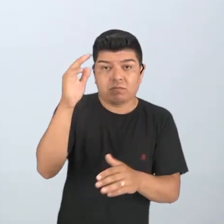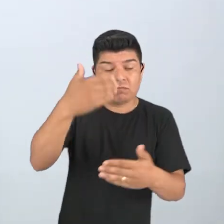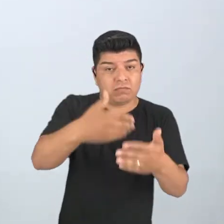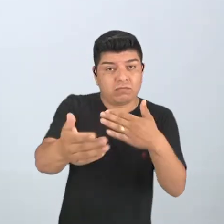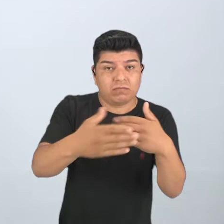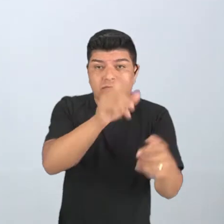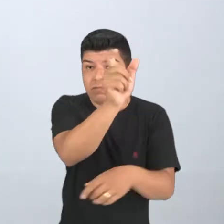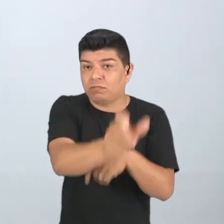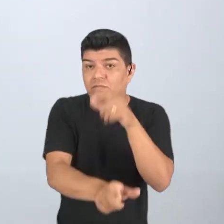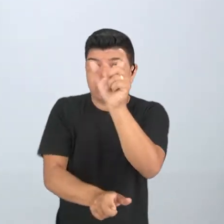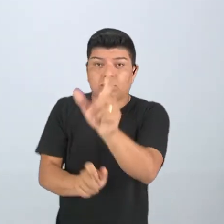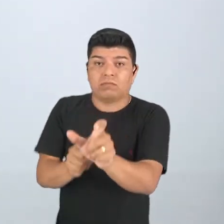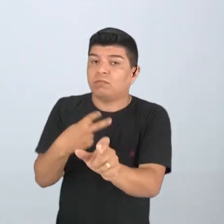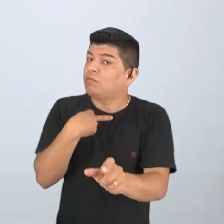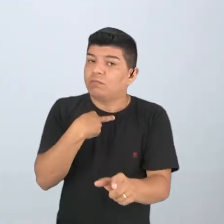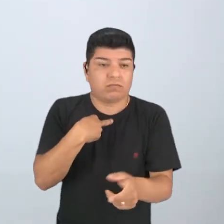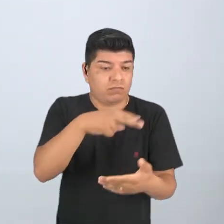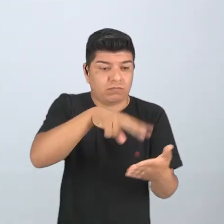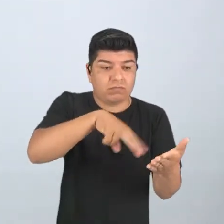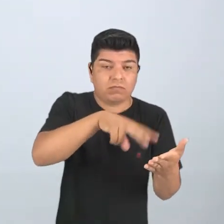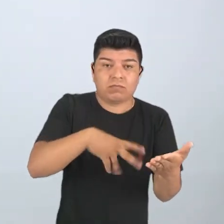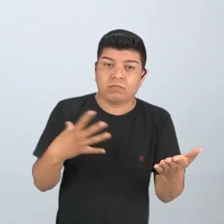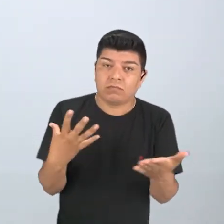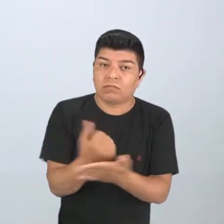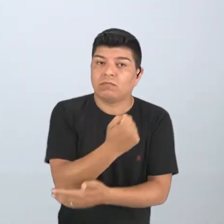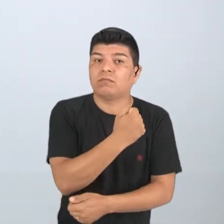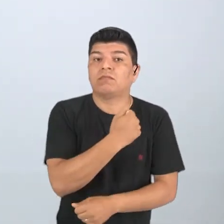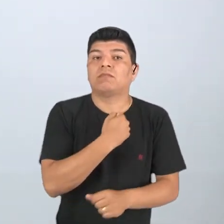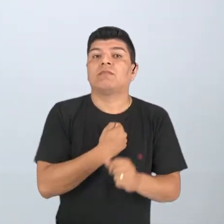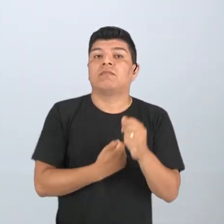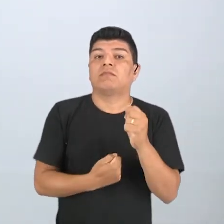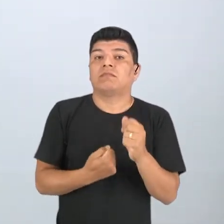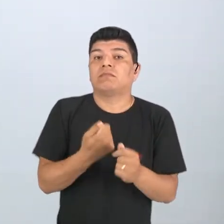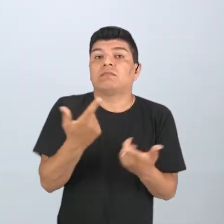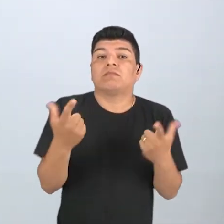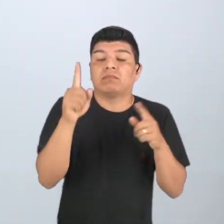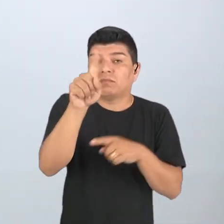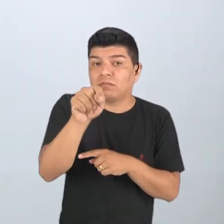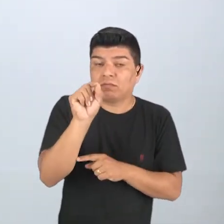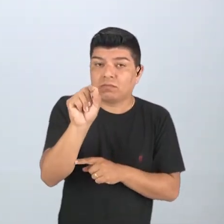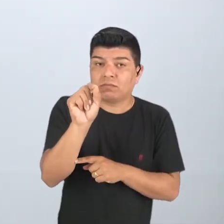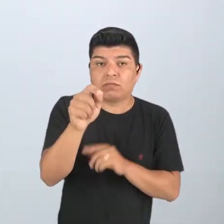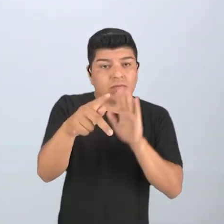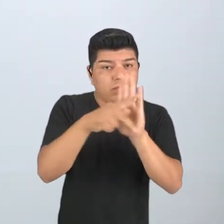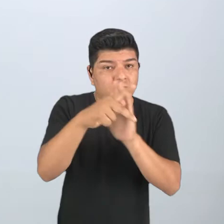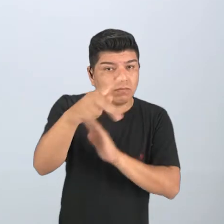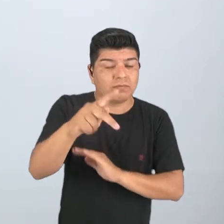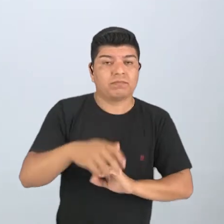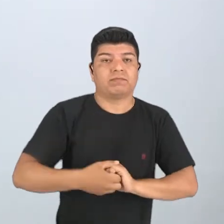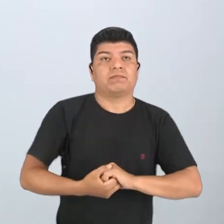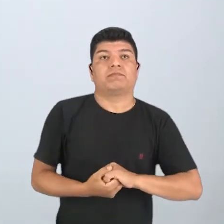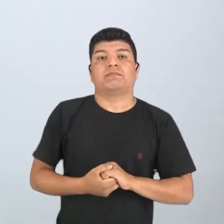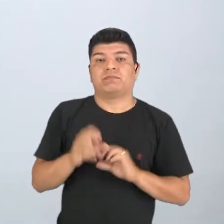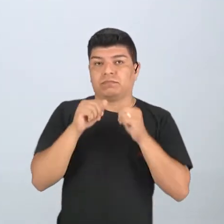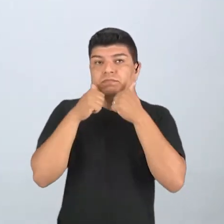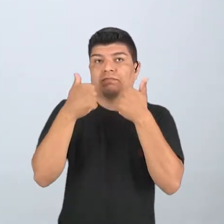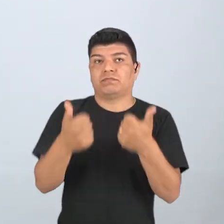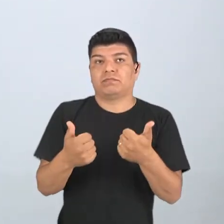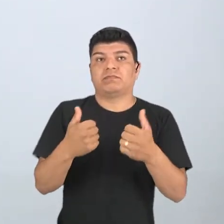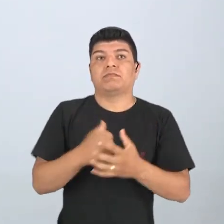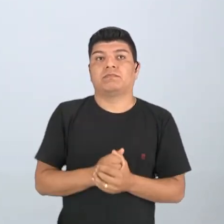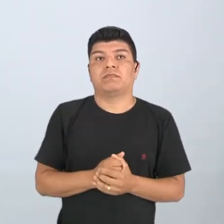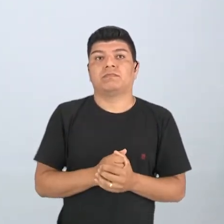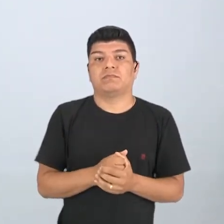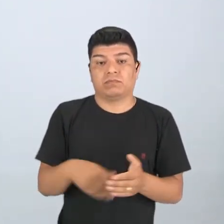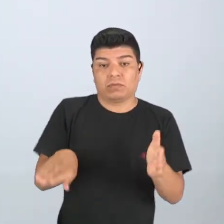você não pode ler, você não pode tomar posse de algo que não é seu. Tudo bem?